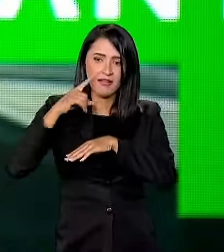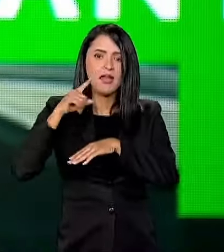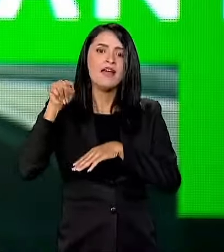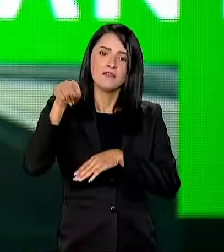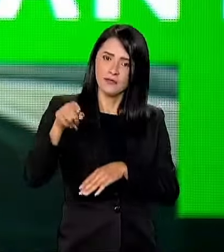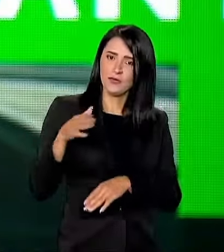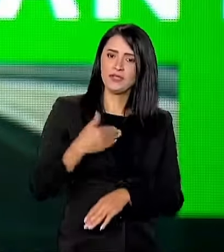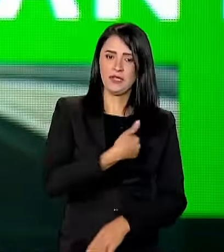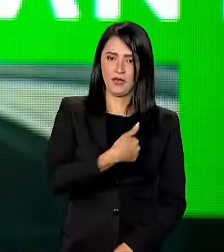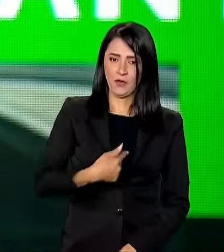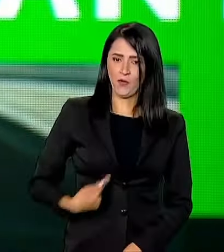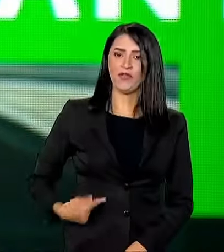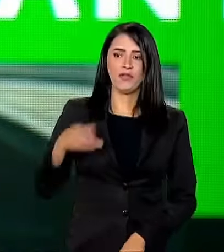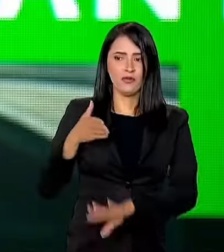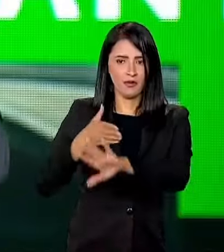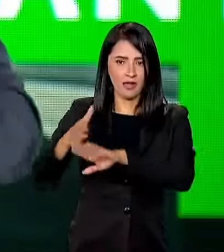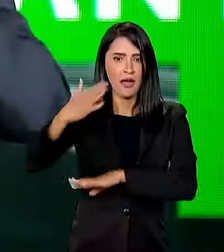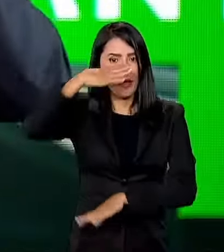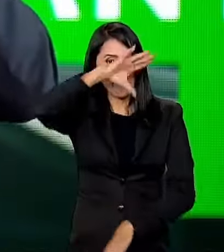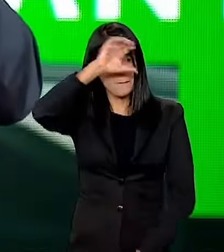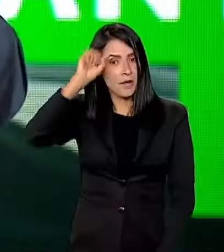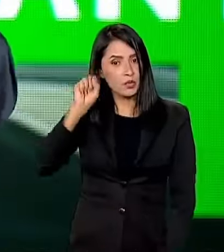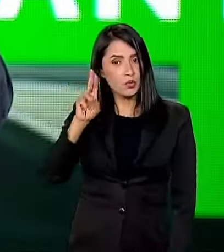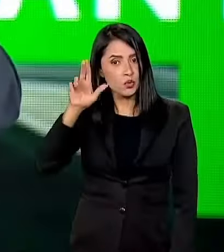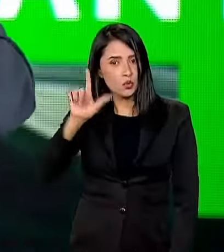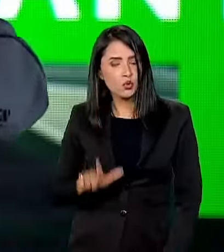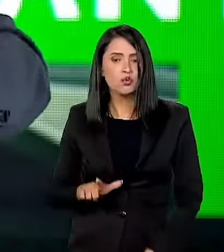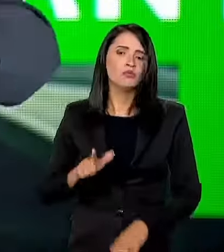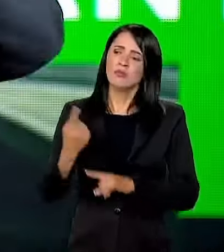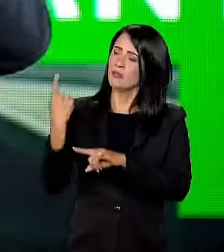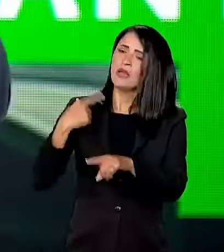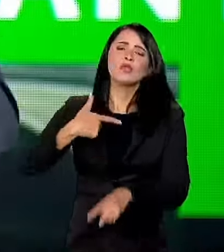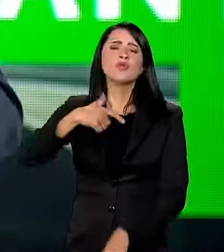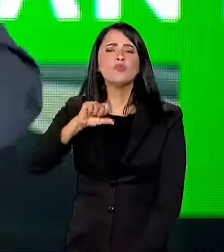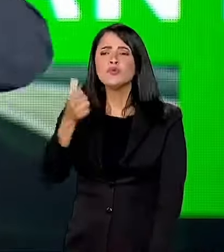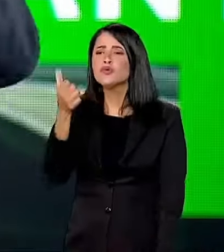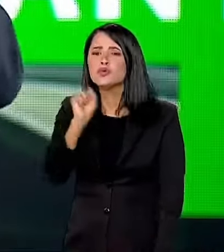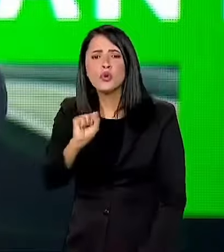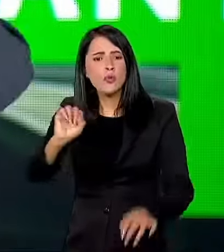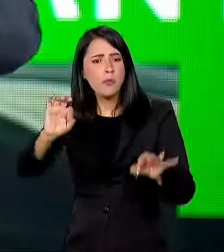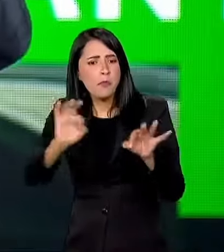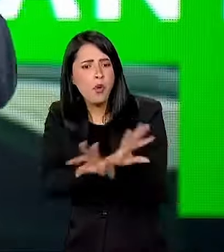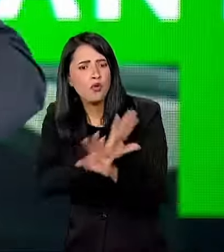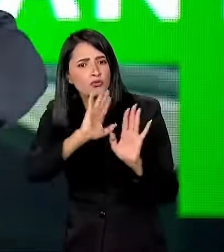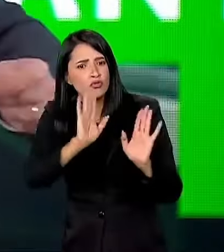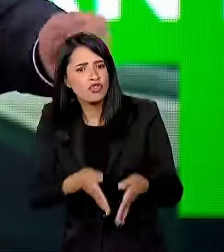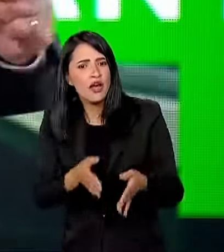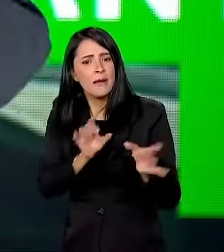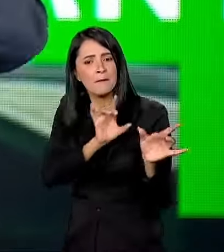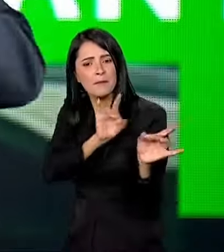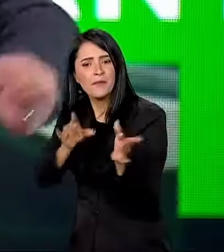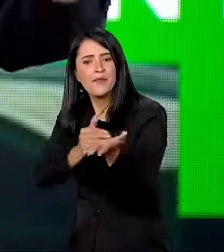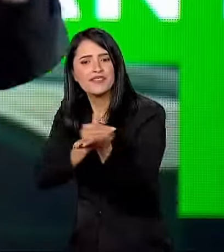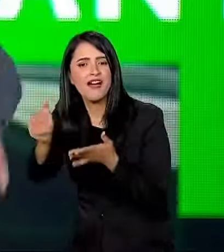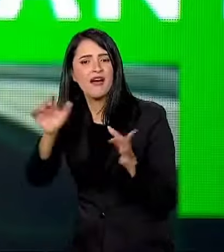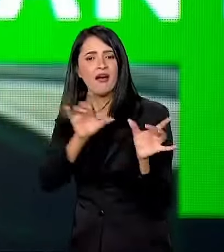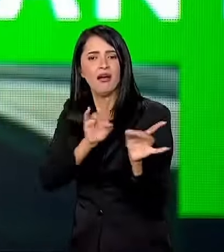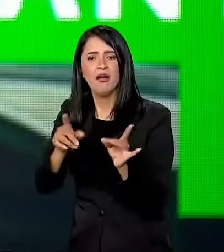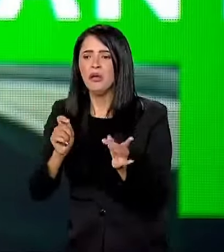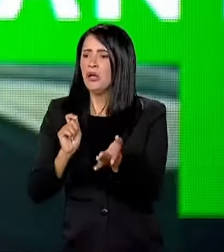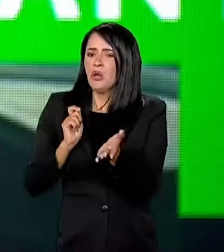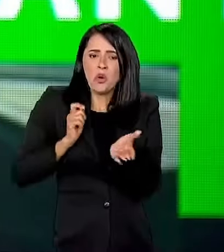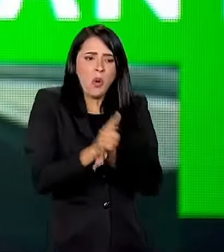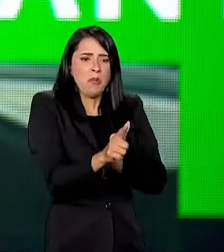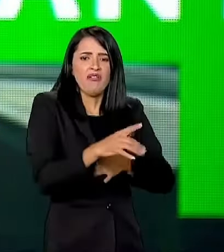Mato Grosso do Sul. Desde 2018, o frigorífico pronto para vender carne para a China e eles não compravam